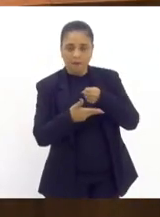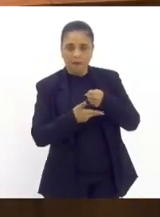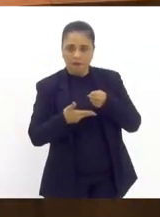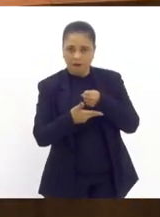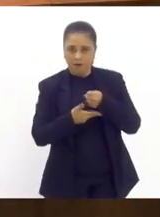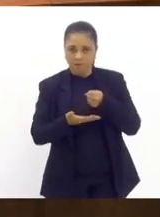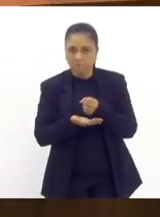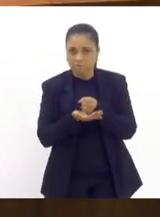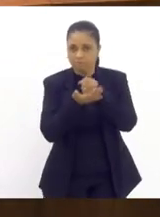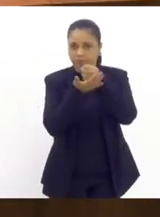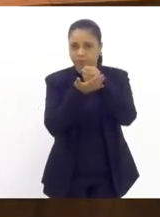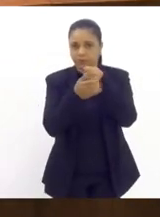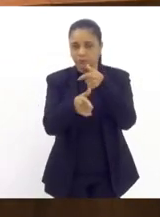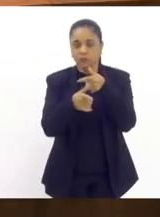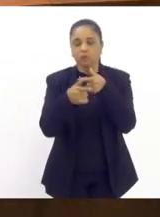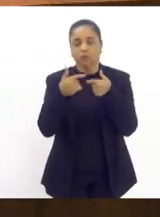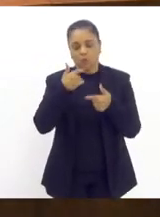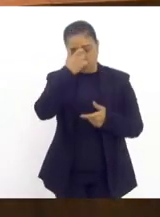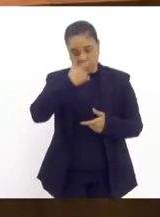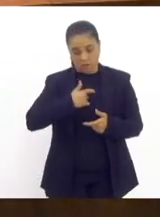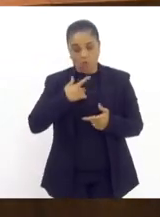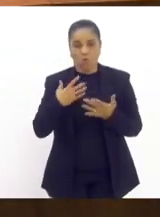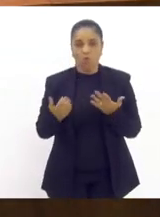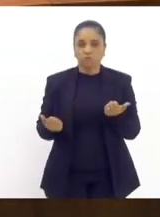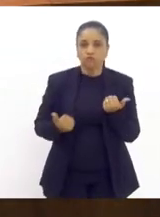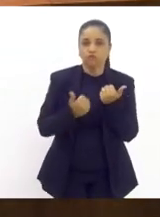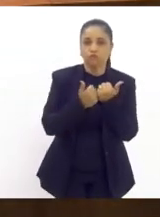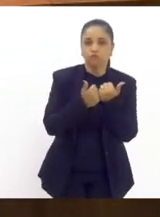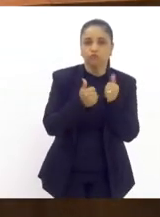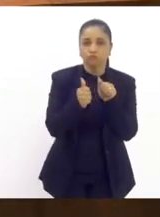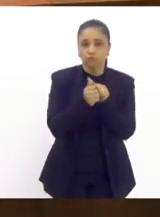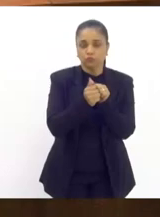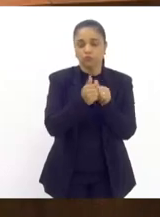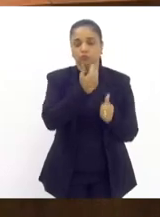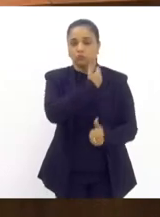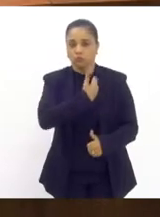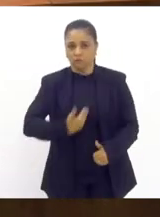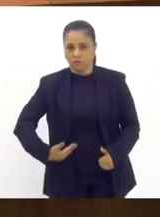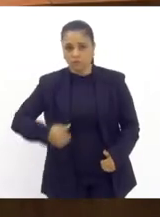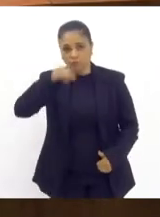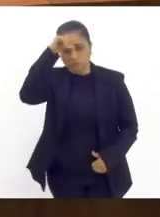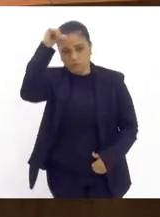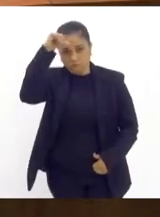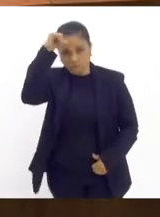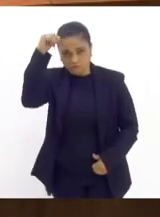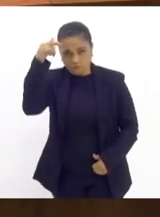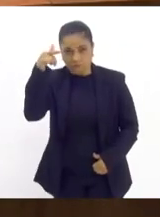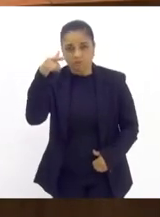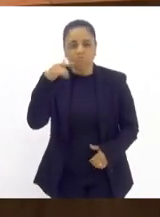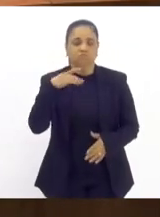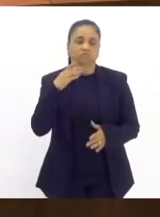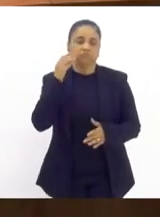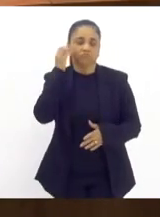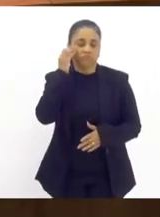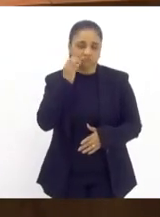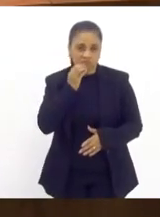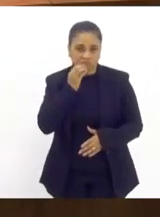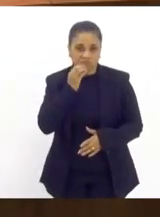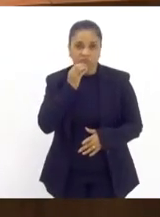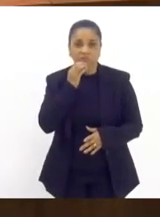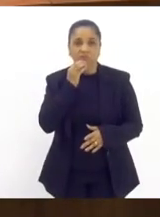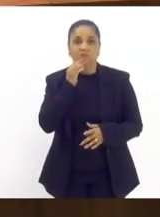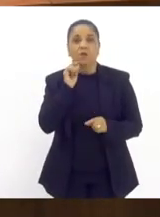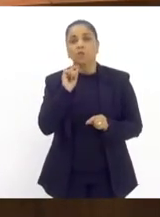do governador Cláudio Castro eu venho com um parlamentar sem defesa de qualquer Governador que fosse que ao ser